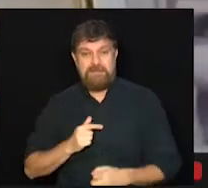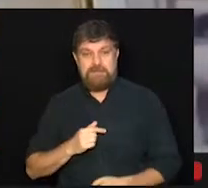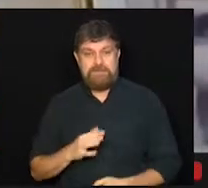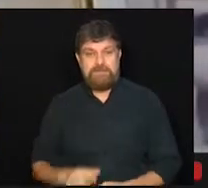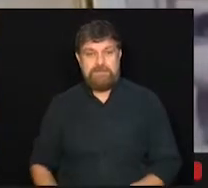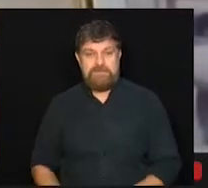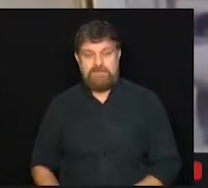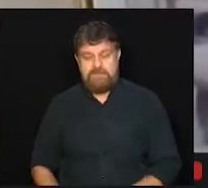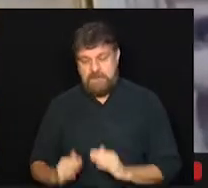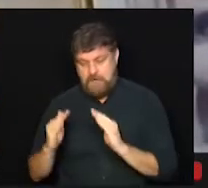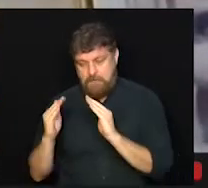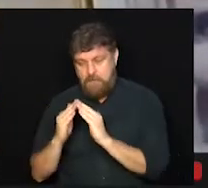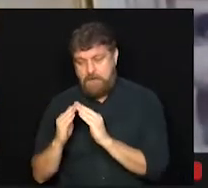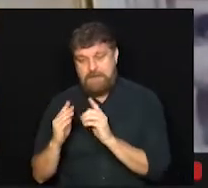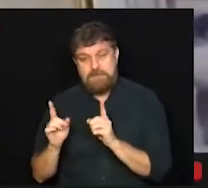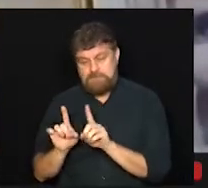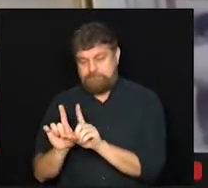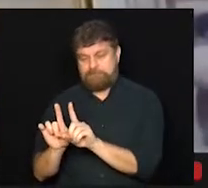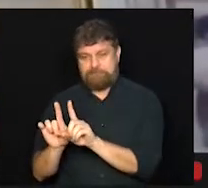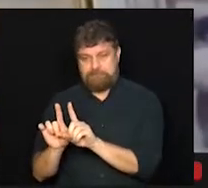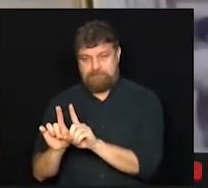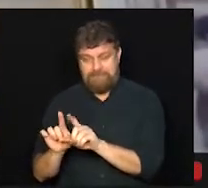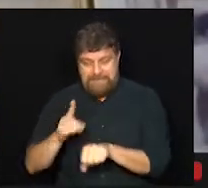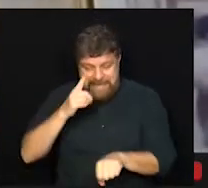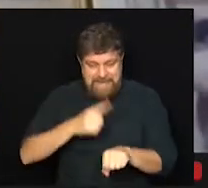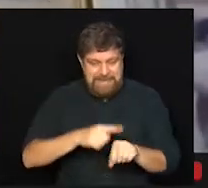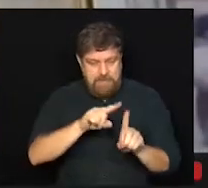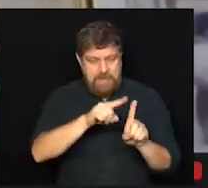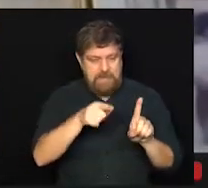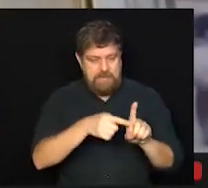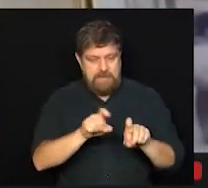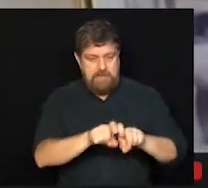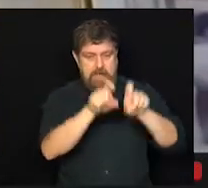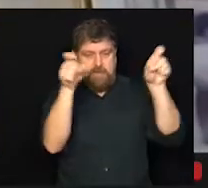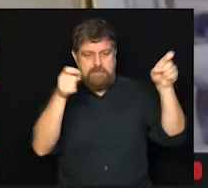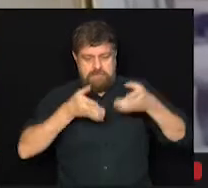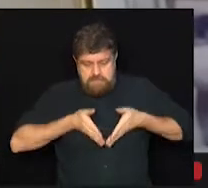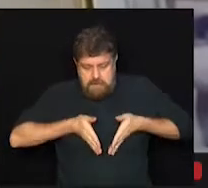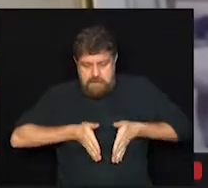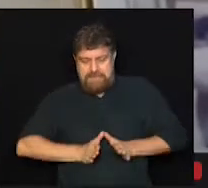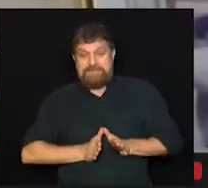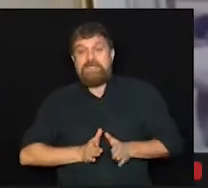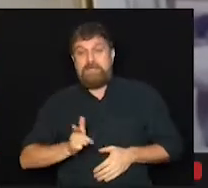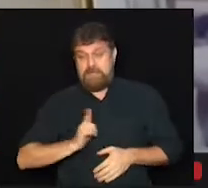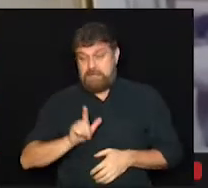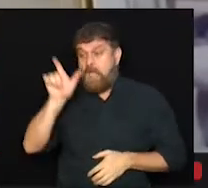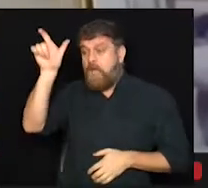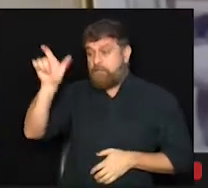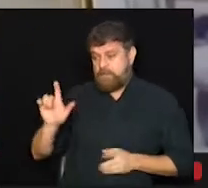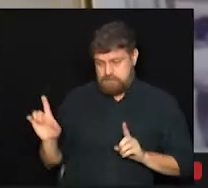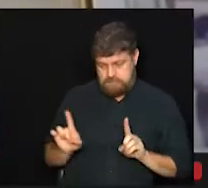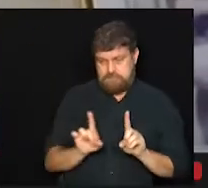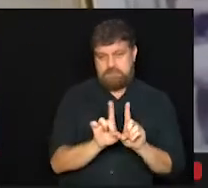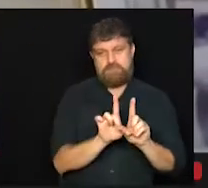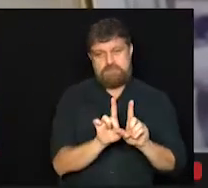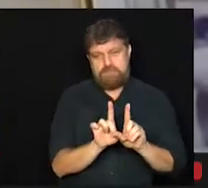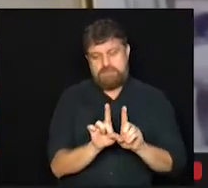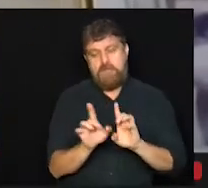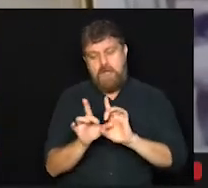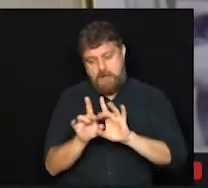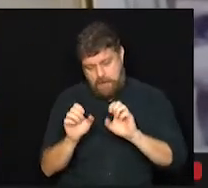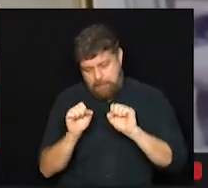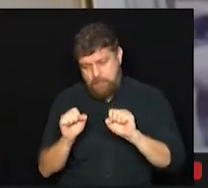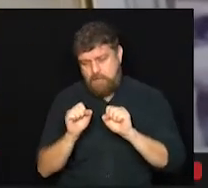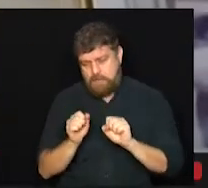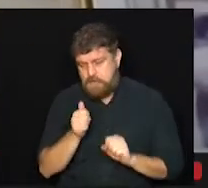da residência da pessoa, né? Mas uma coisa que nos permitiu, o fato de termos um laboratório que está fazendo os exames, é